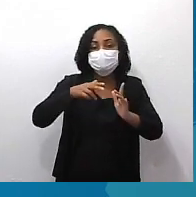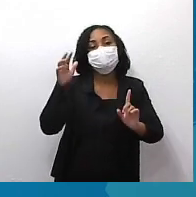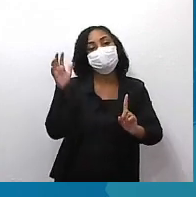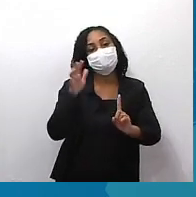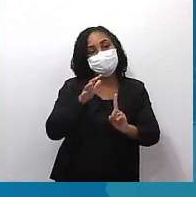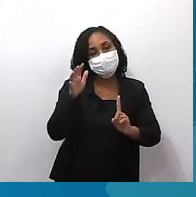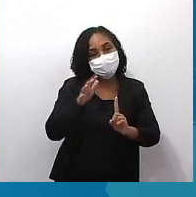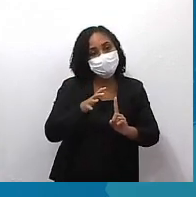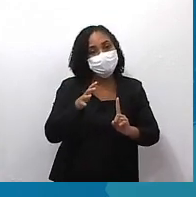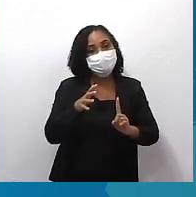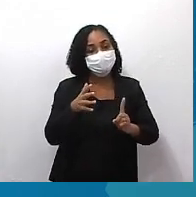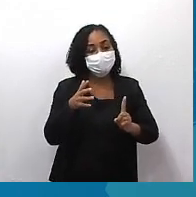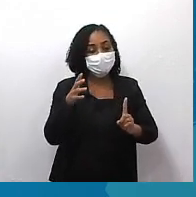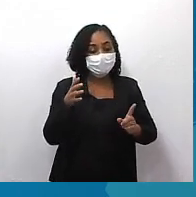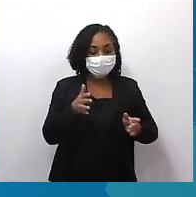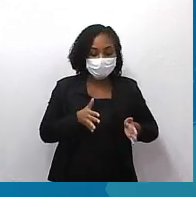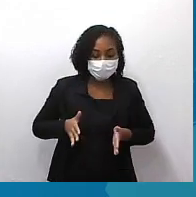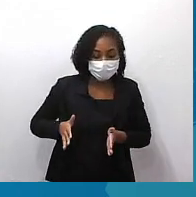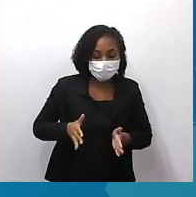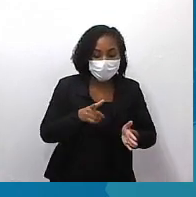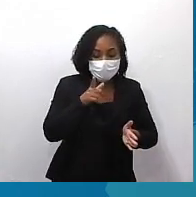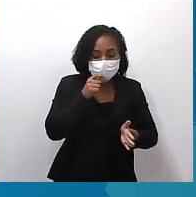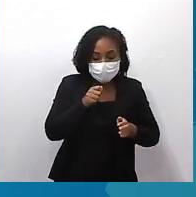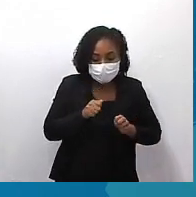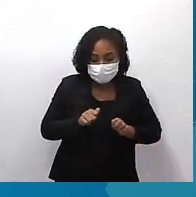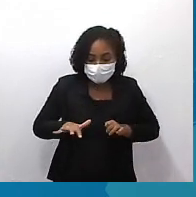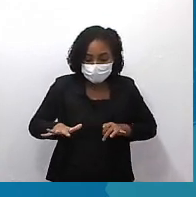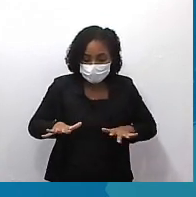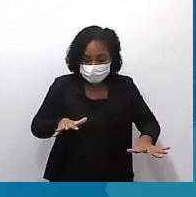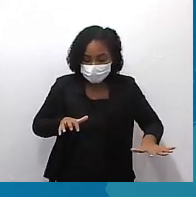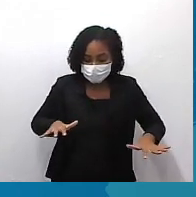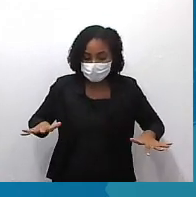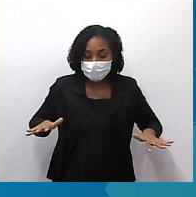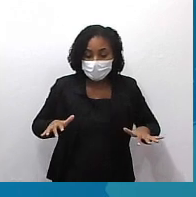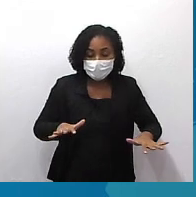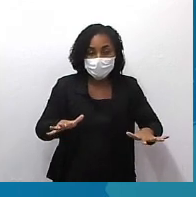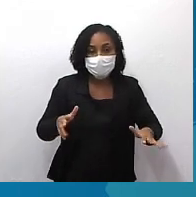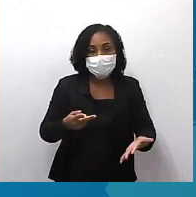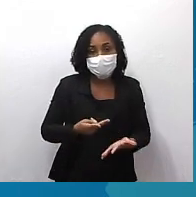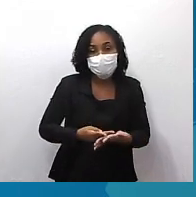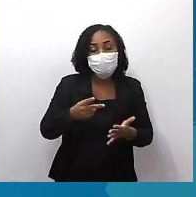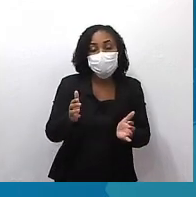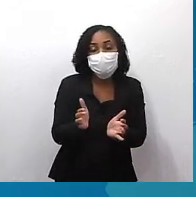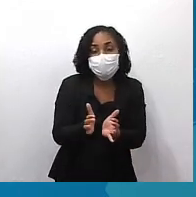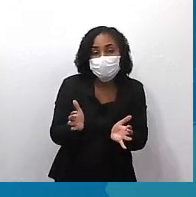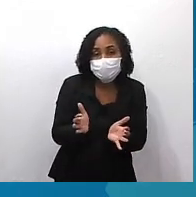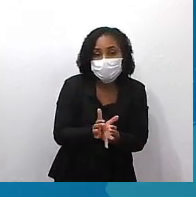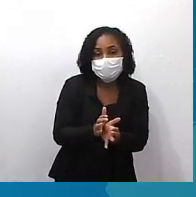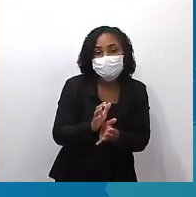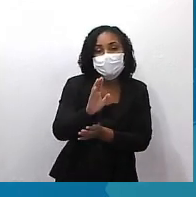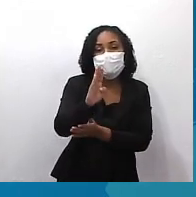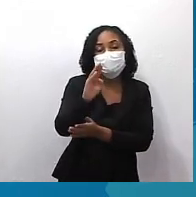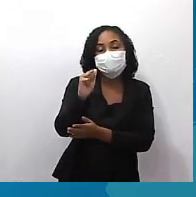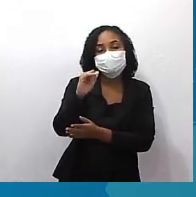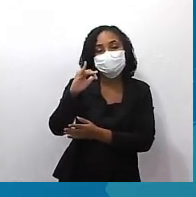influência direta ou indireta do rio e de sua rede, né, formam as bacias hidrográficas.